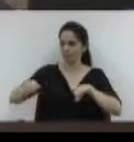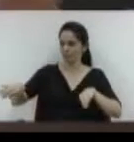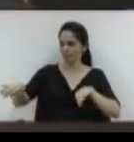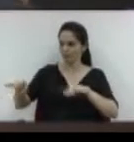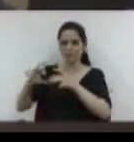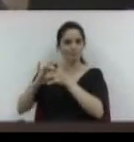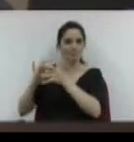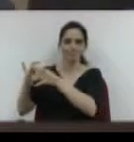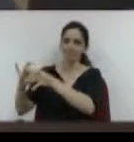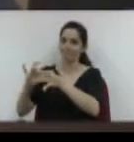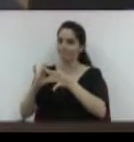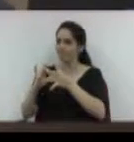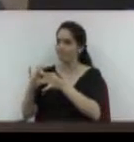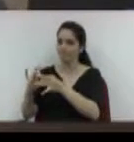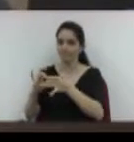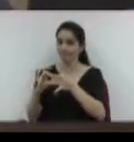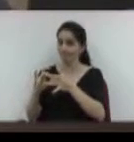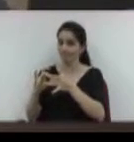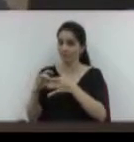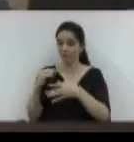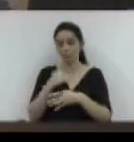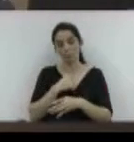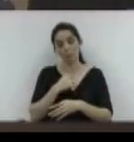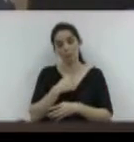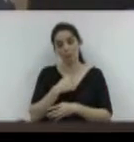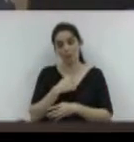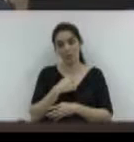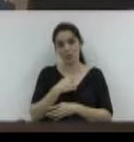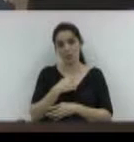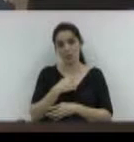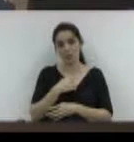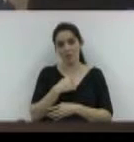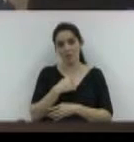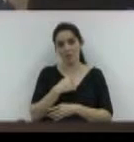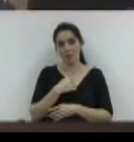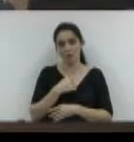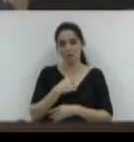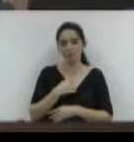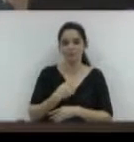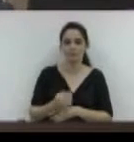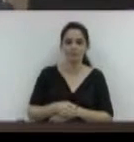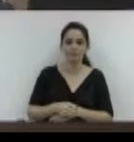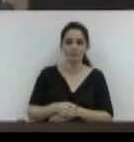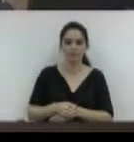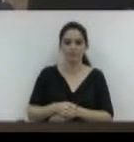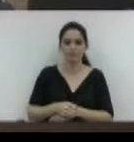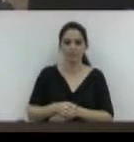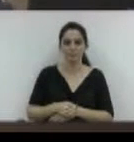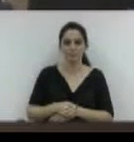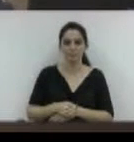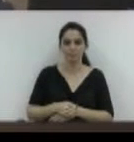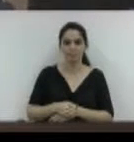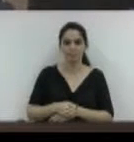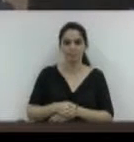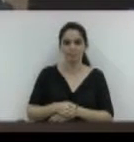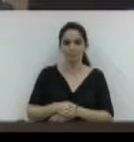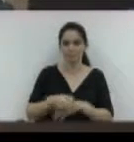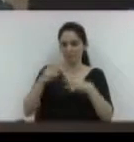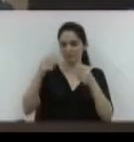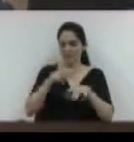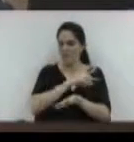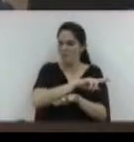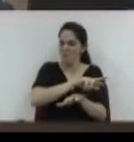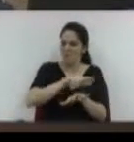união. No meu caso, foi várias outras polêmicas que envolviam a minha pessoa, aí na